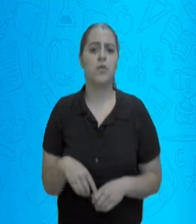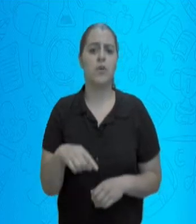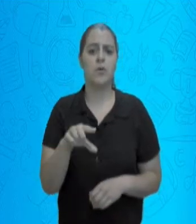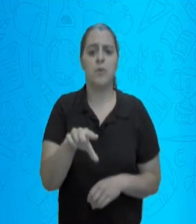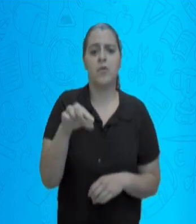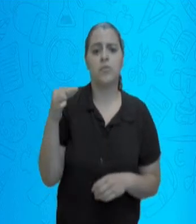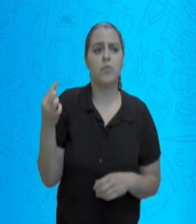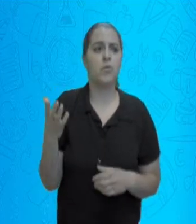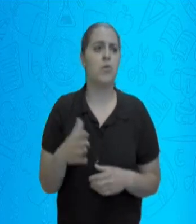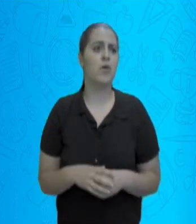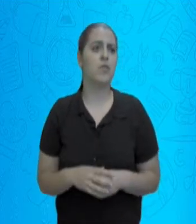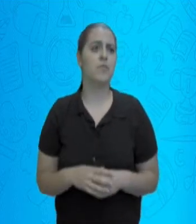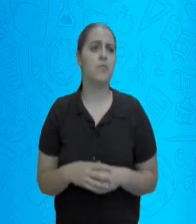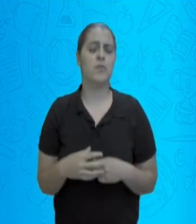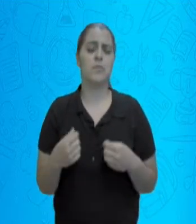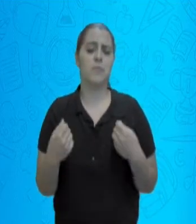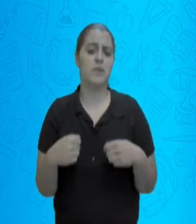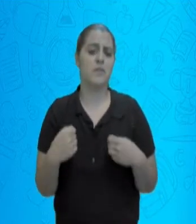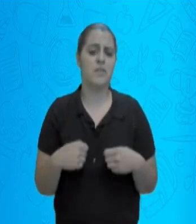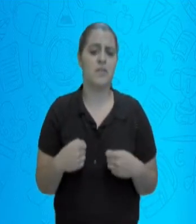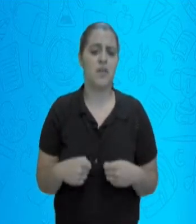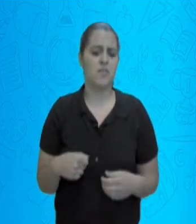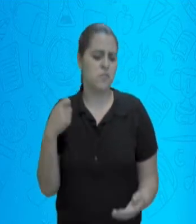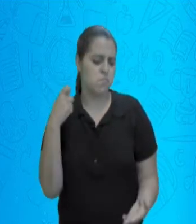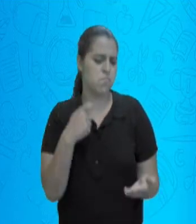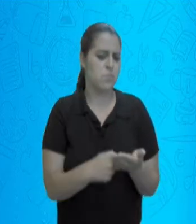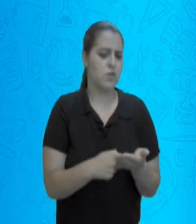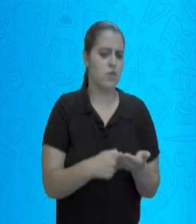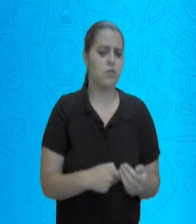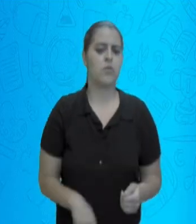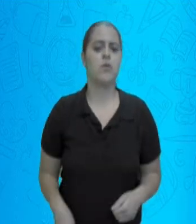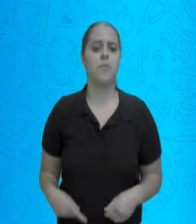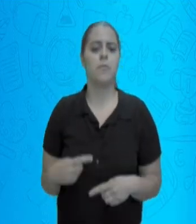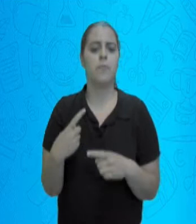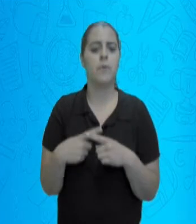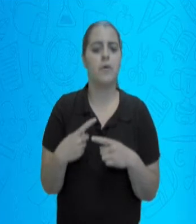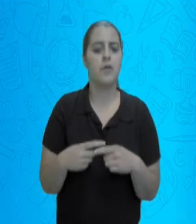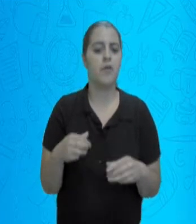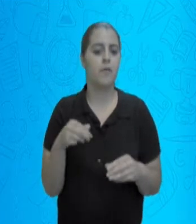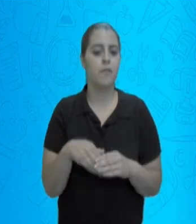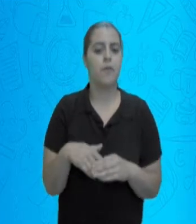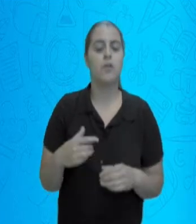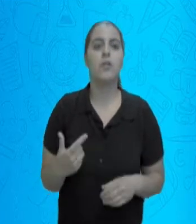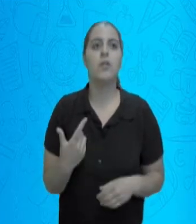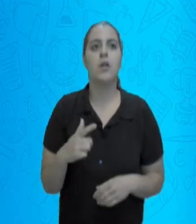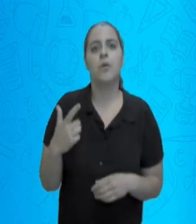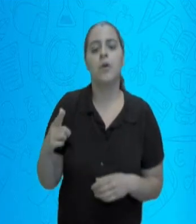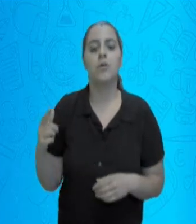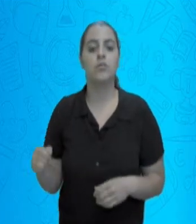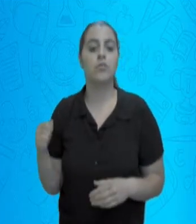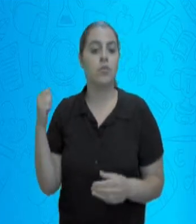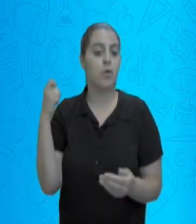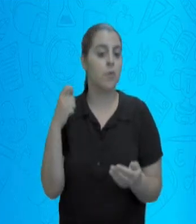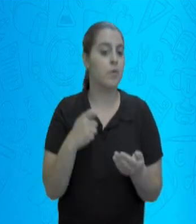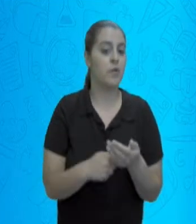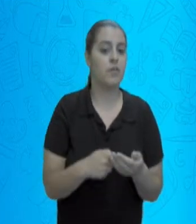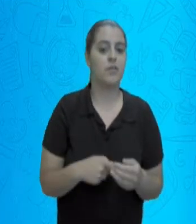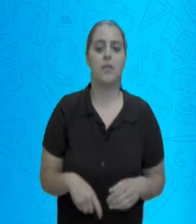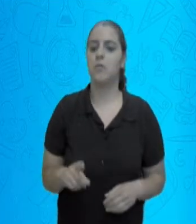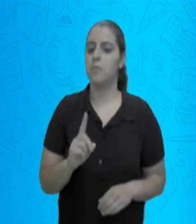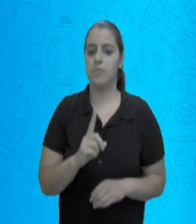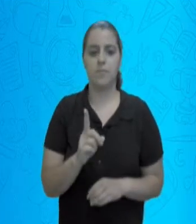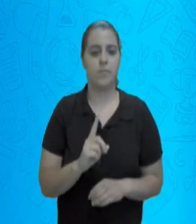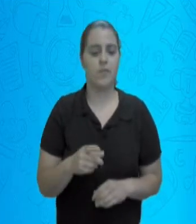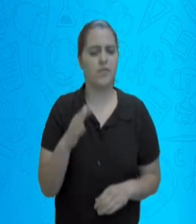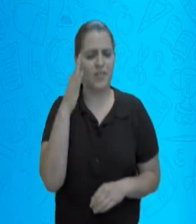um direito, né? Não precisava ser obrigatório? Então, porque o voto não é somente uma obrigação, a gente não